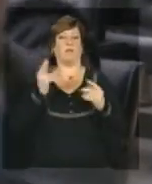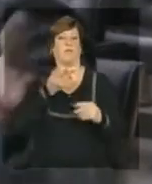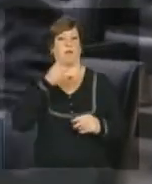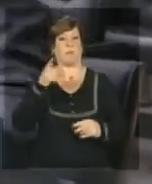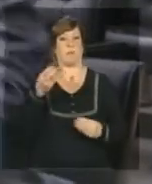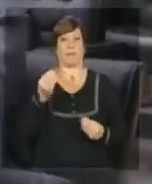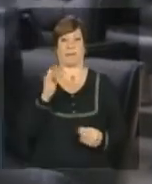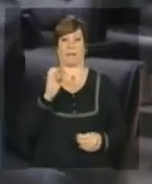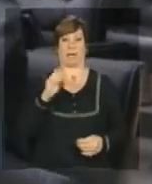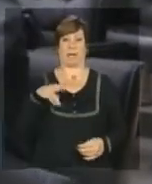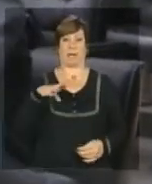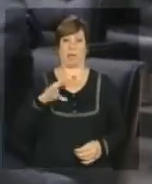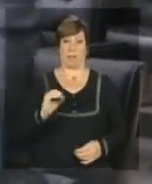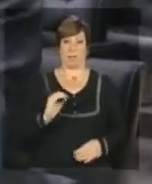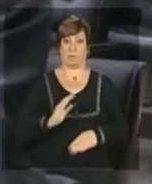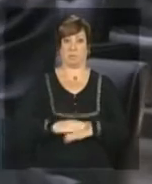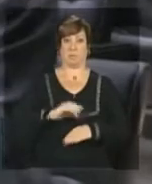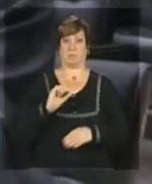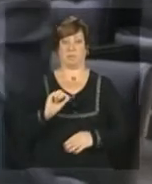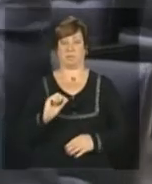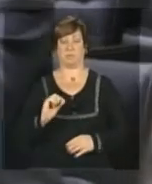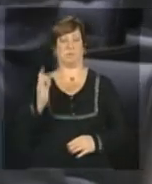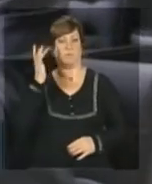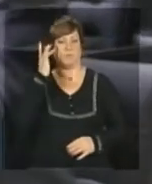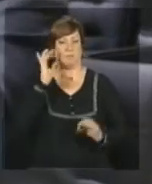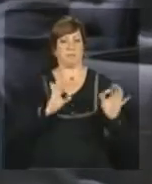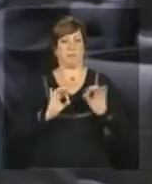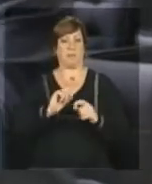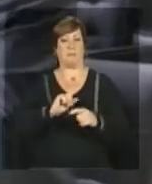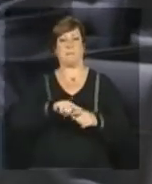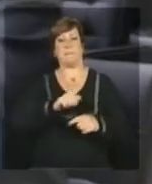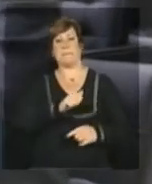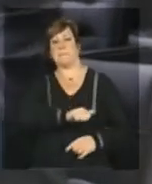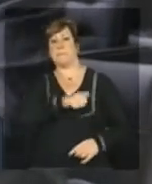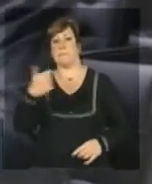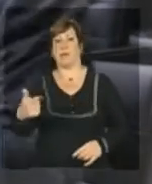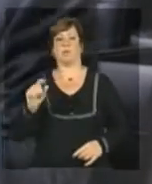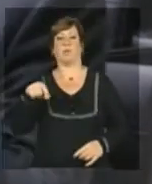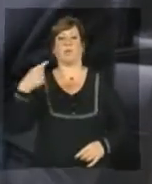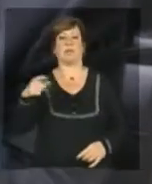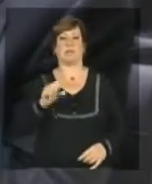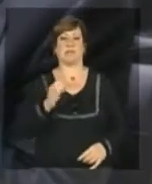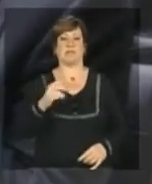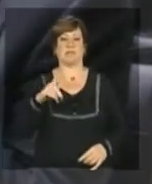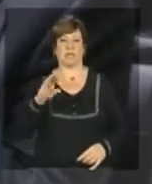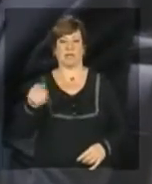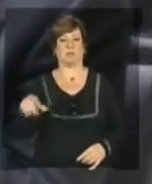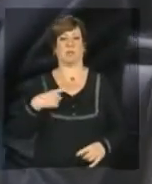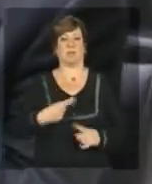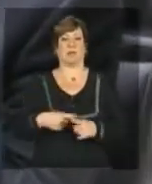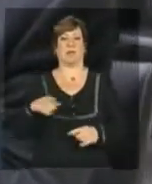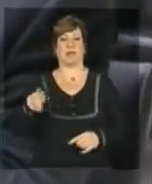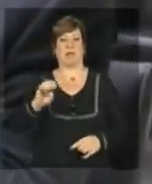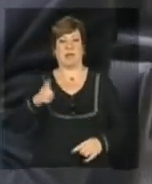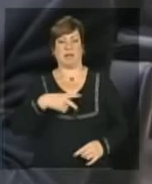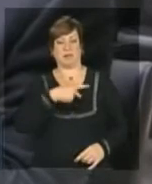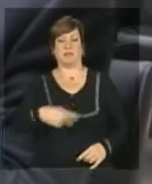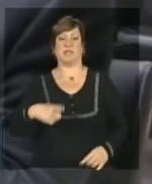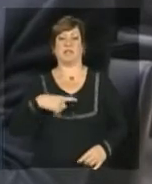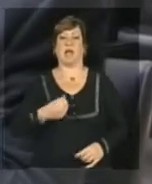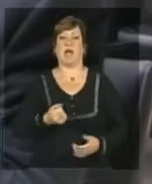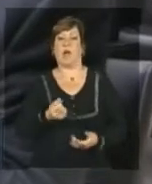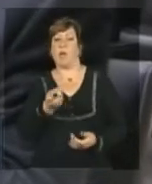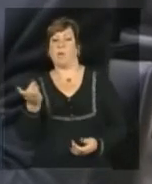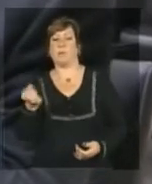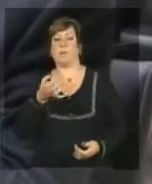que o presidente Gabriele, que teria um viés um pouco mais político e, de volta e meia, tinha algumas divergências de opiniões e